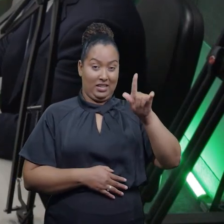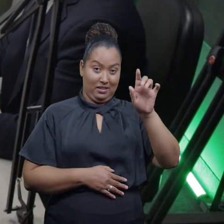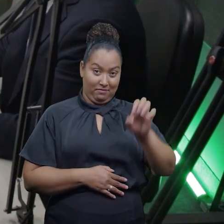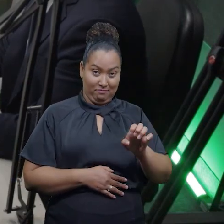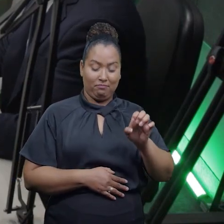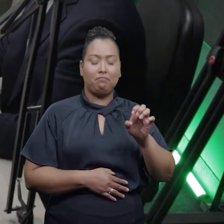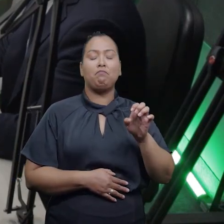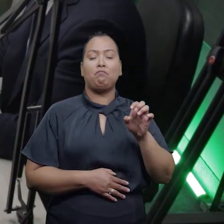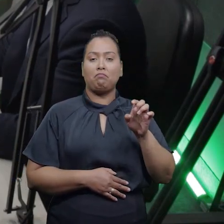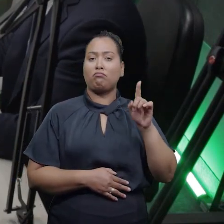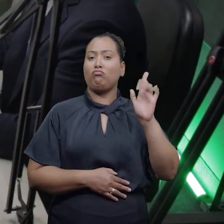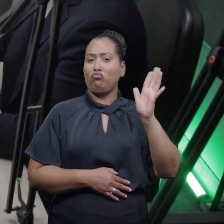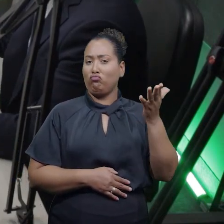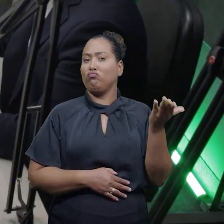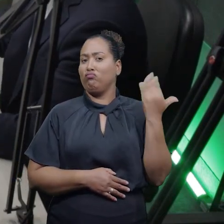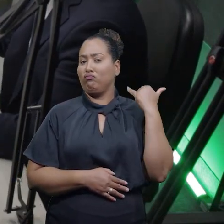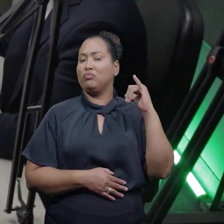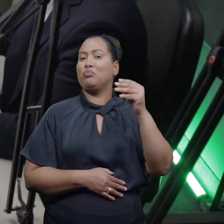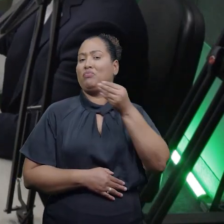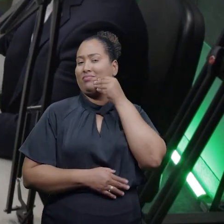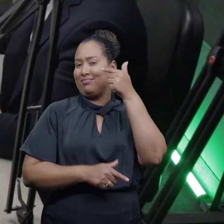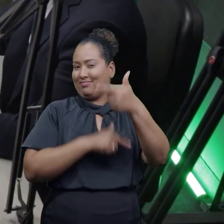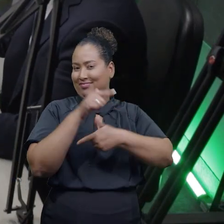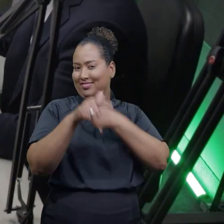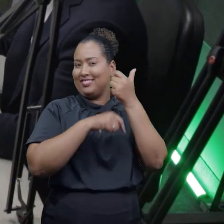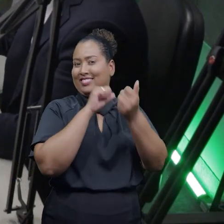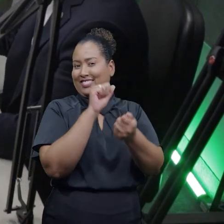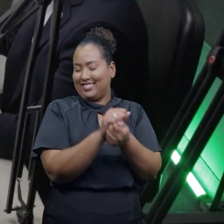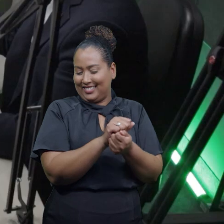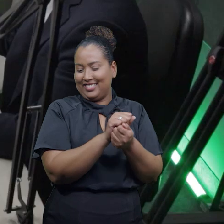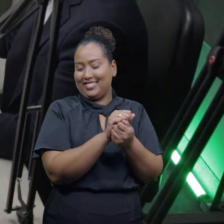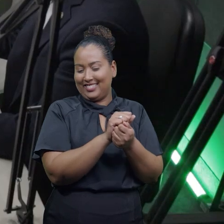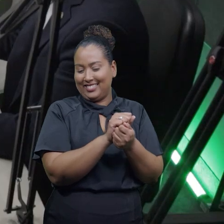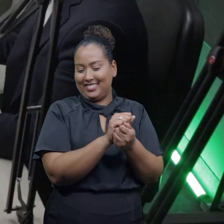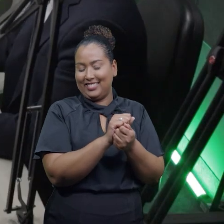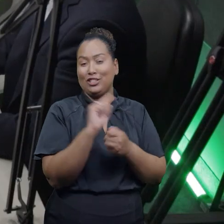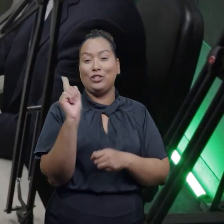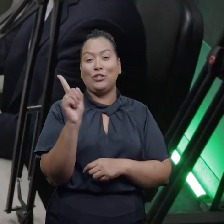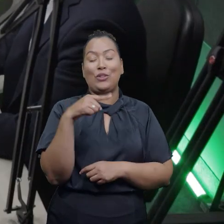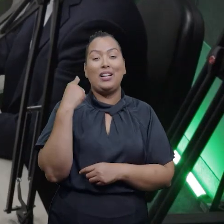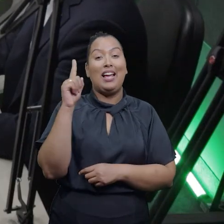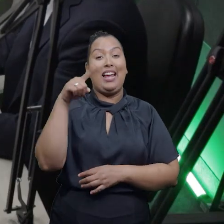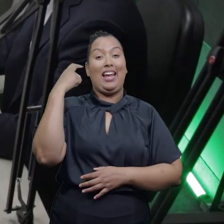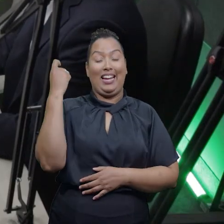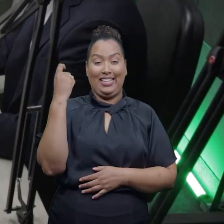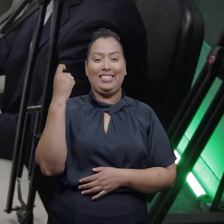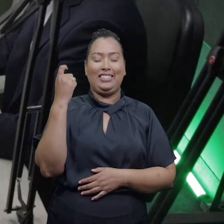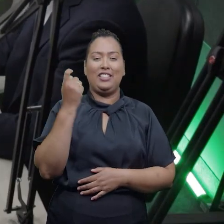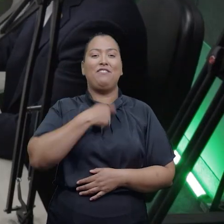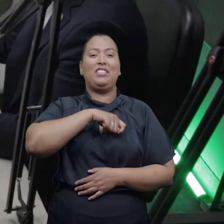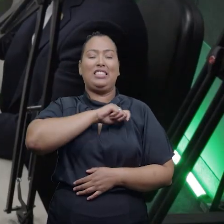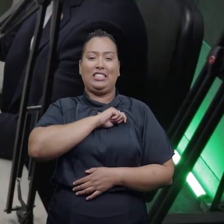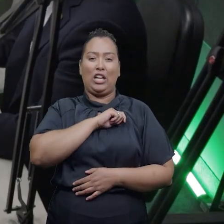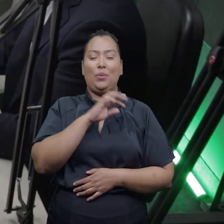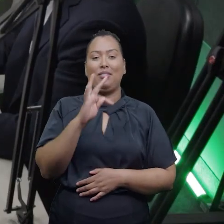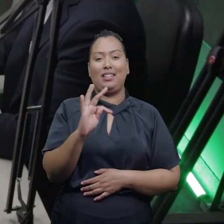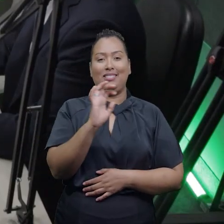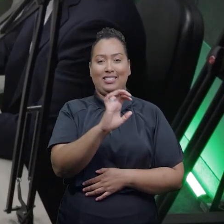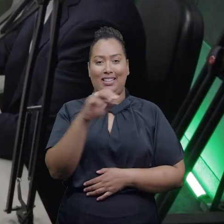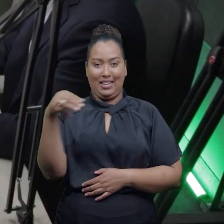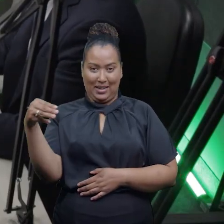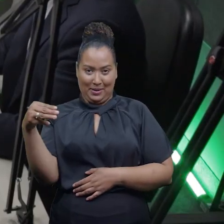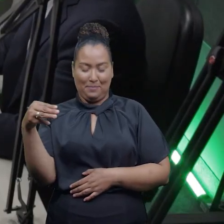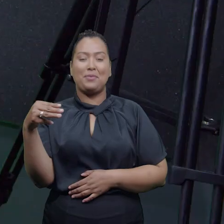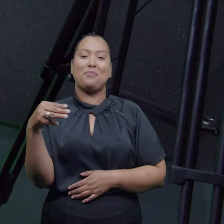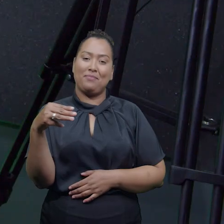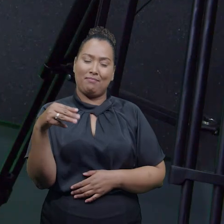Doutor Henrique, com quem eu já tive a oportunidade de trabalhar junto, né? Eu venho do TCM, eu fui auditor do TCM, fui assessor do doutor